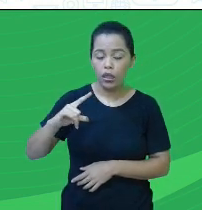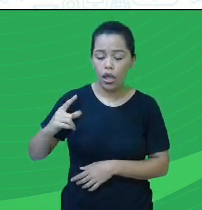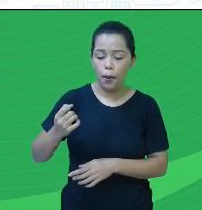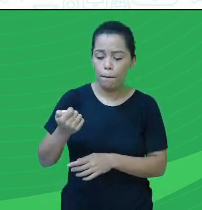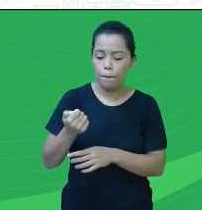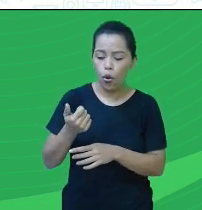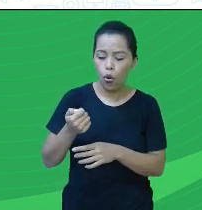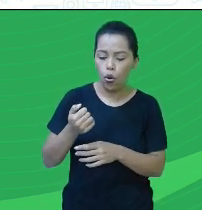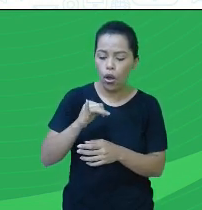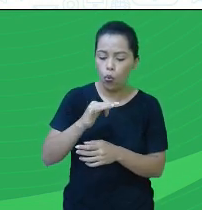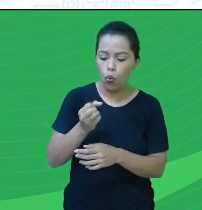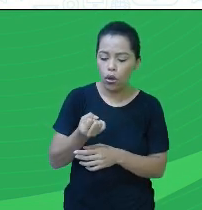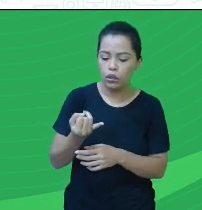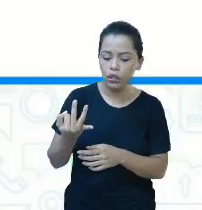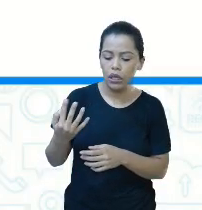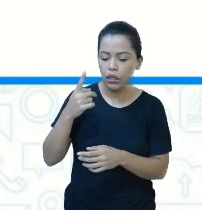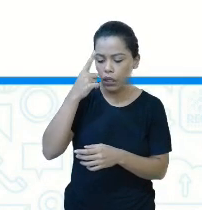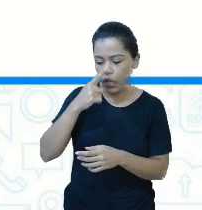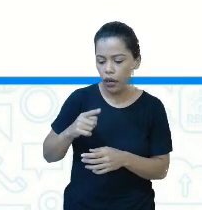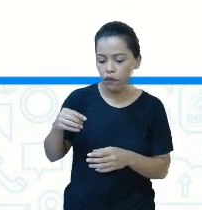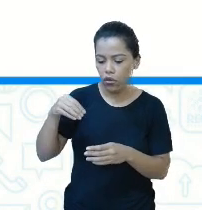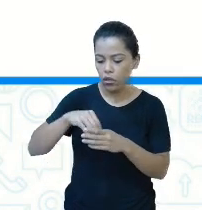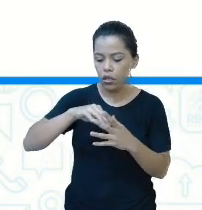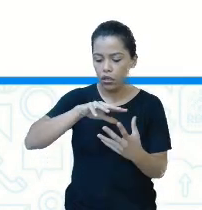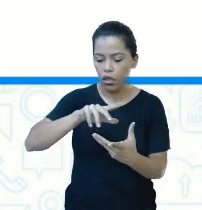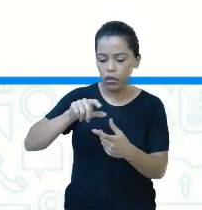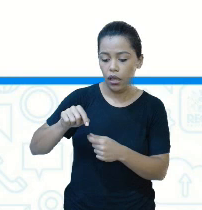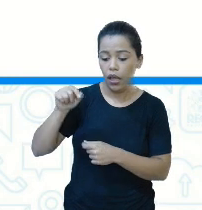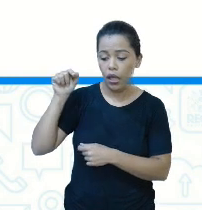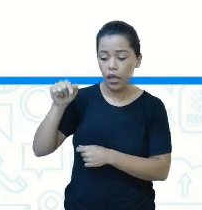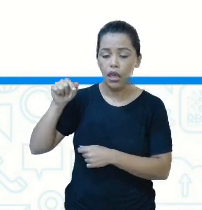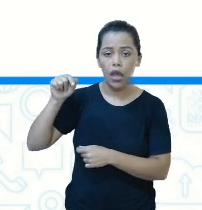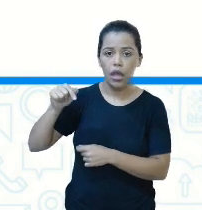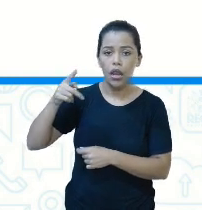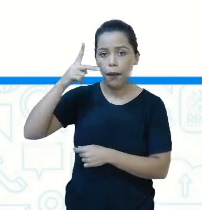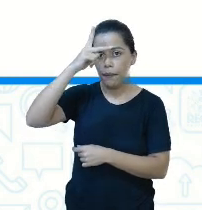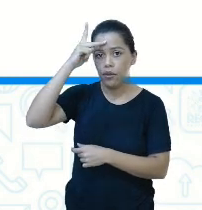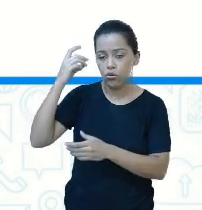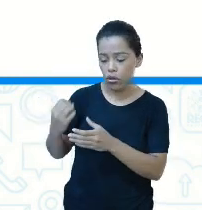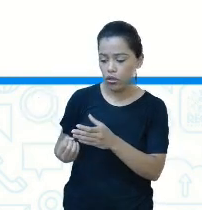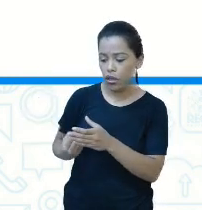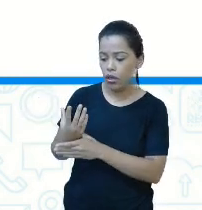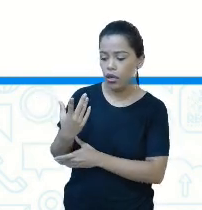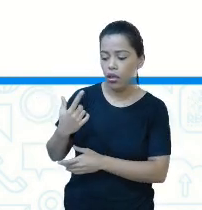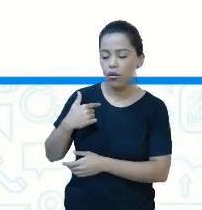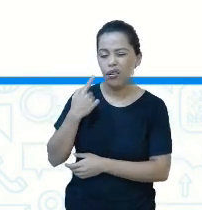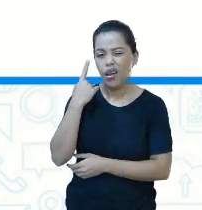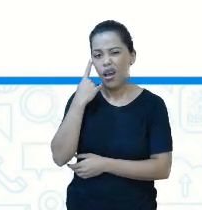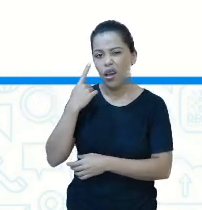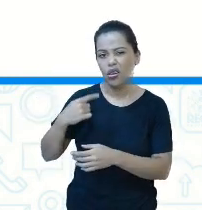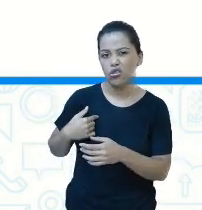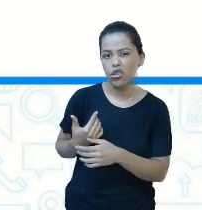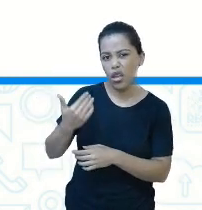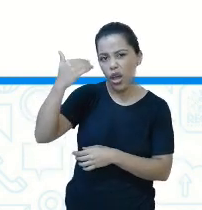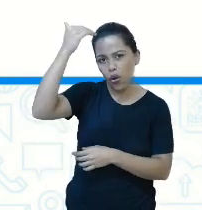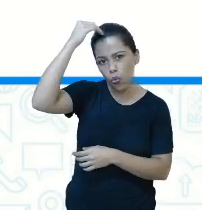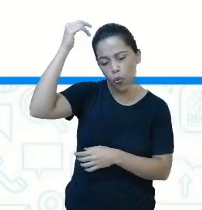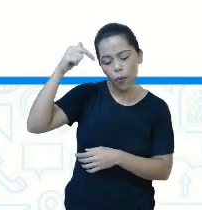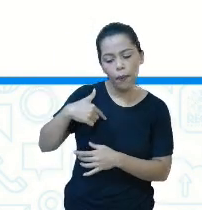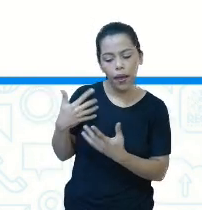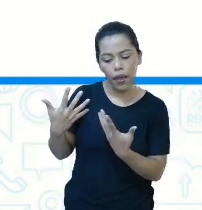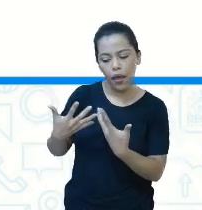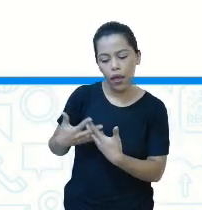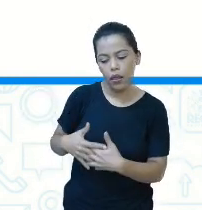o autor daquele documentário, o diretor, o produtor, acha que a culpa é simplesmente uma coisa natural, porque eles estão